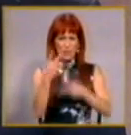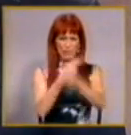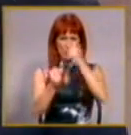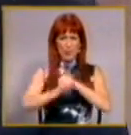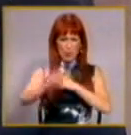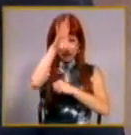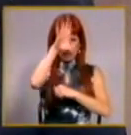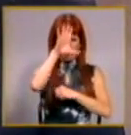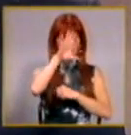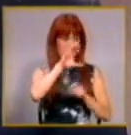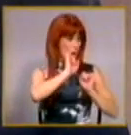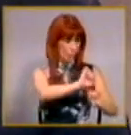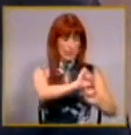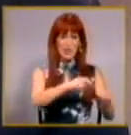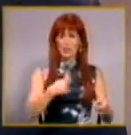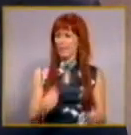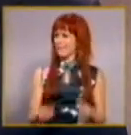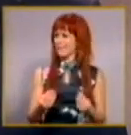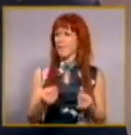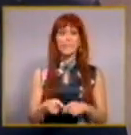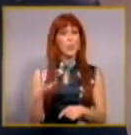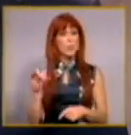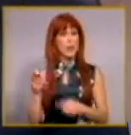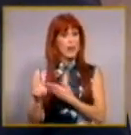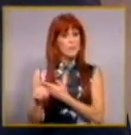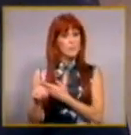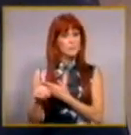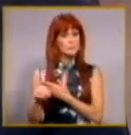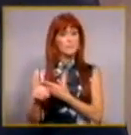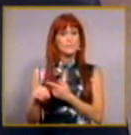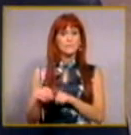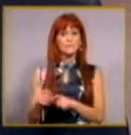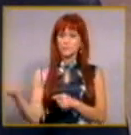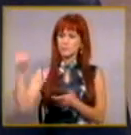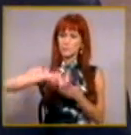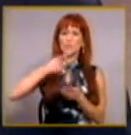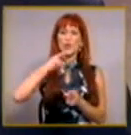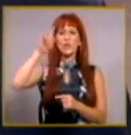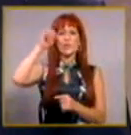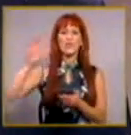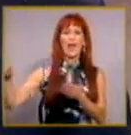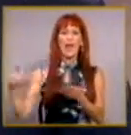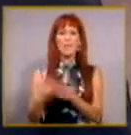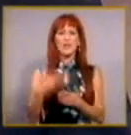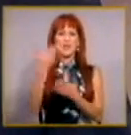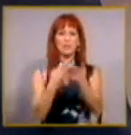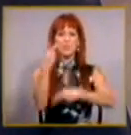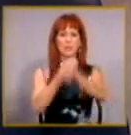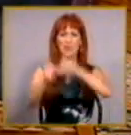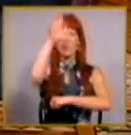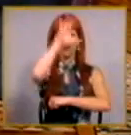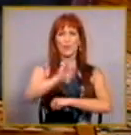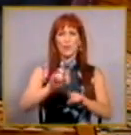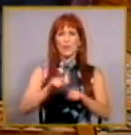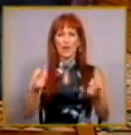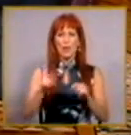censura à oposição. É uma coisa extraordinária, sendo certo que o Partido Socialista, com o regresso de José Sócrates, apresenta uma moção de censura. Disse-á